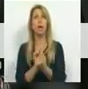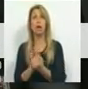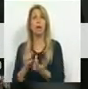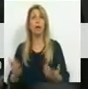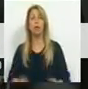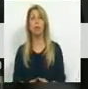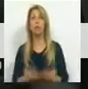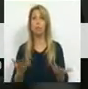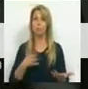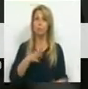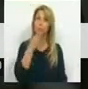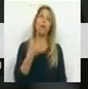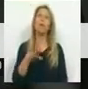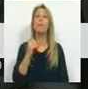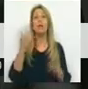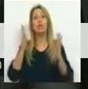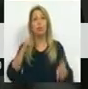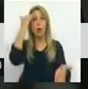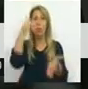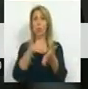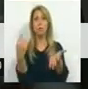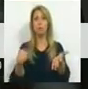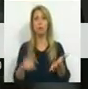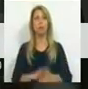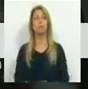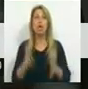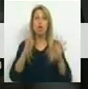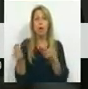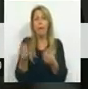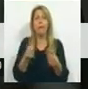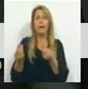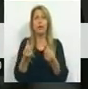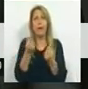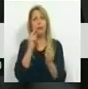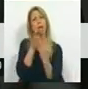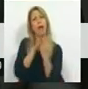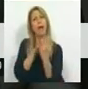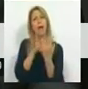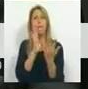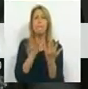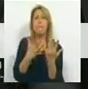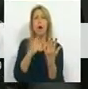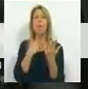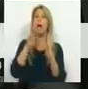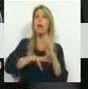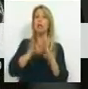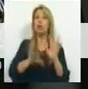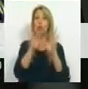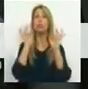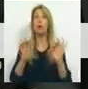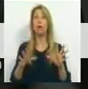Ou seja, o Partido Socialista já tem as conclusões, já tem uma espécie de protótipo de um relatório, o que me parece uma